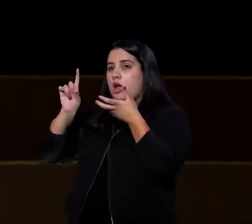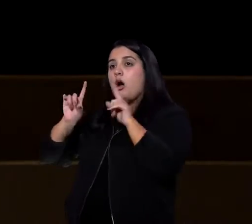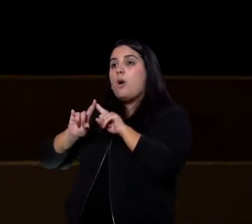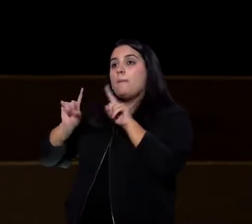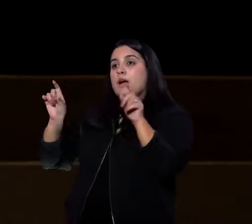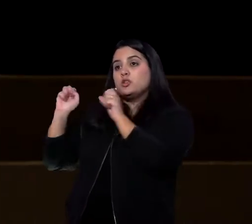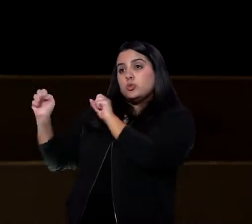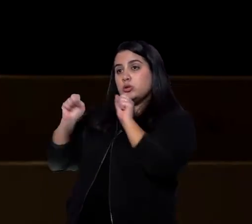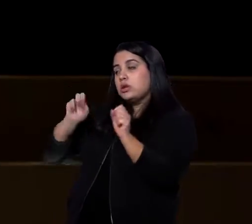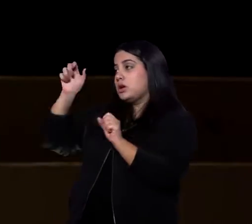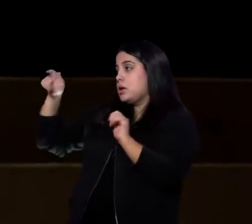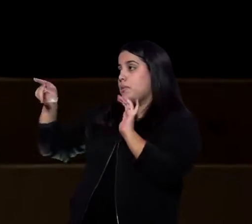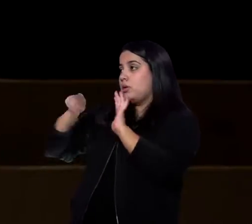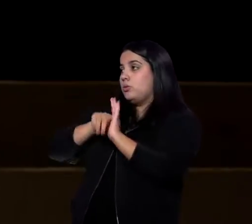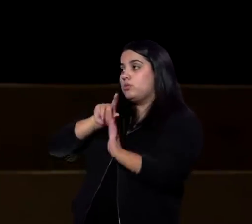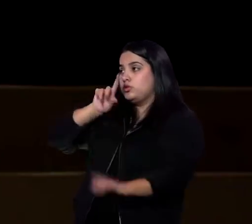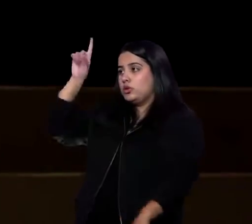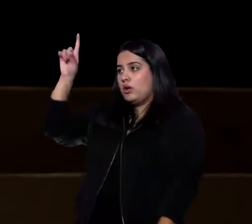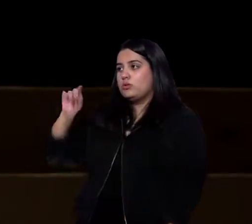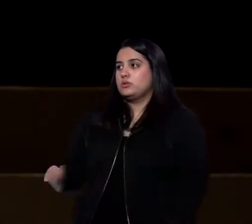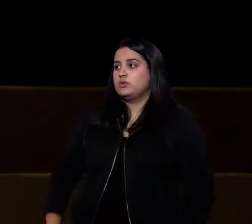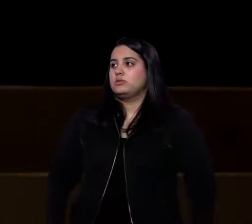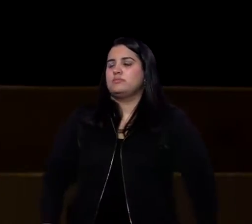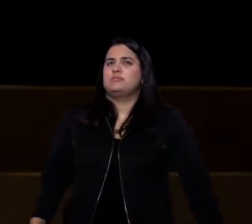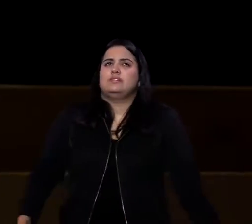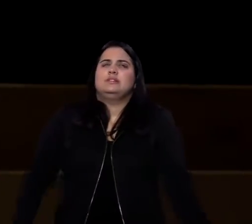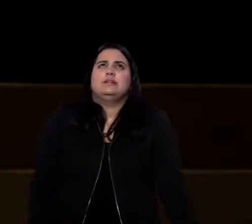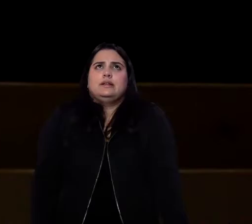Deus. Tá? Mas Mari,